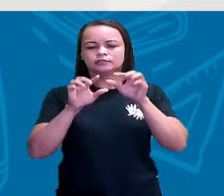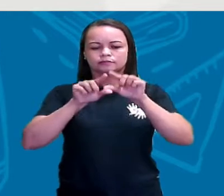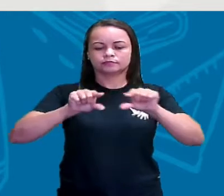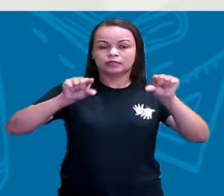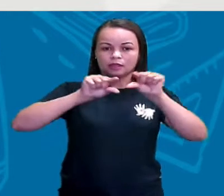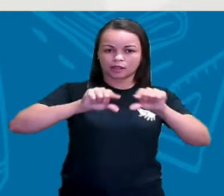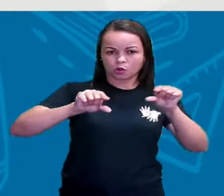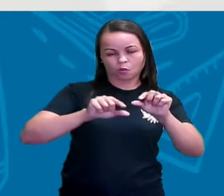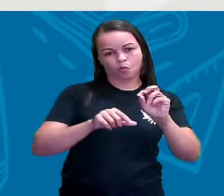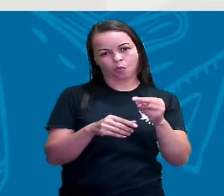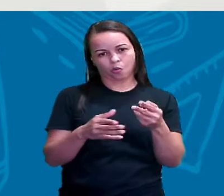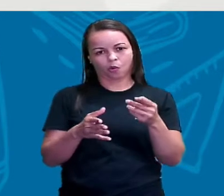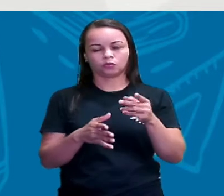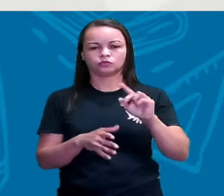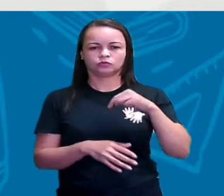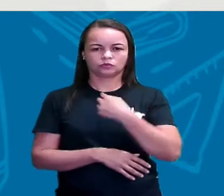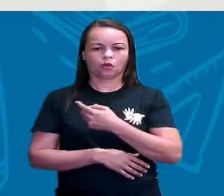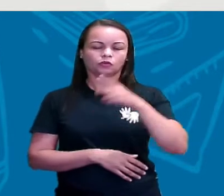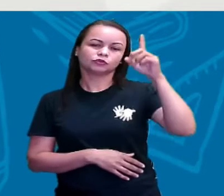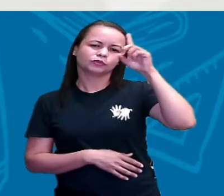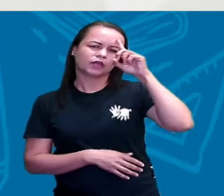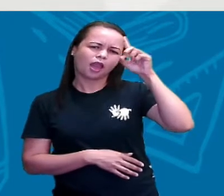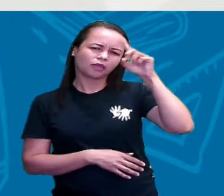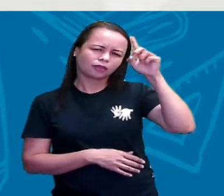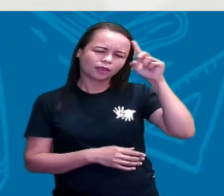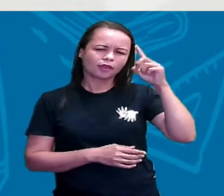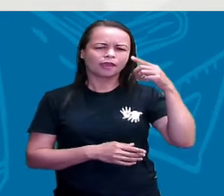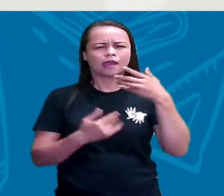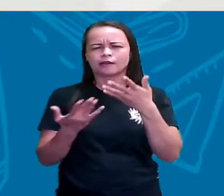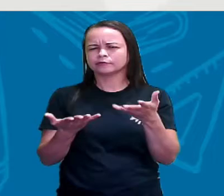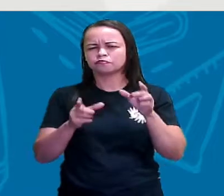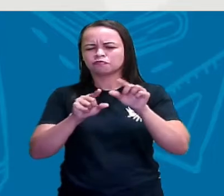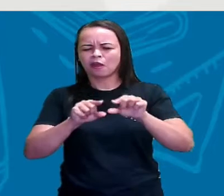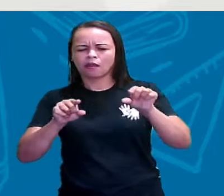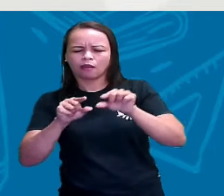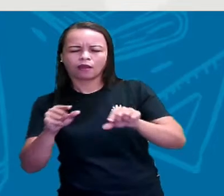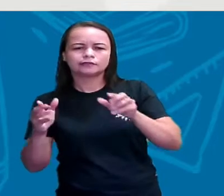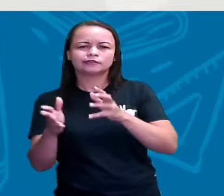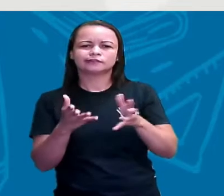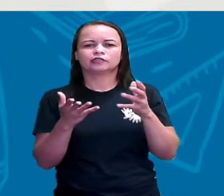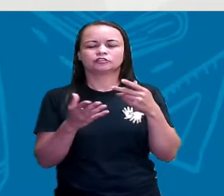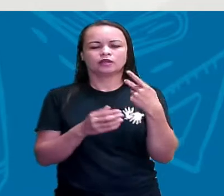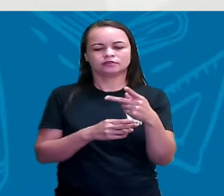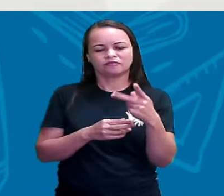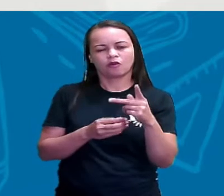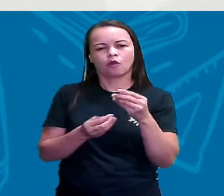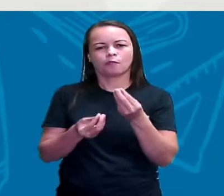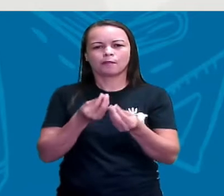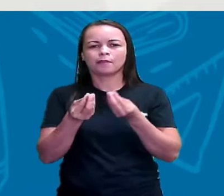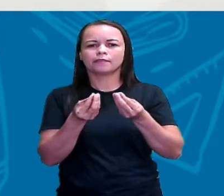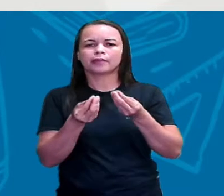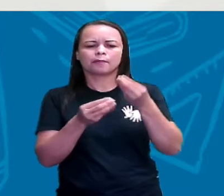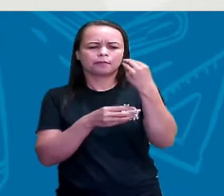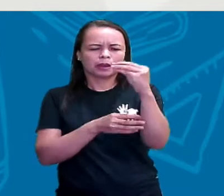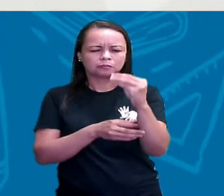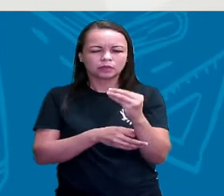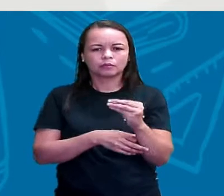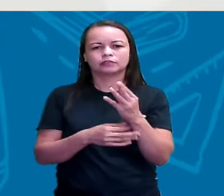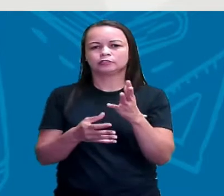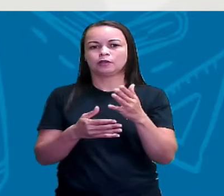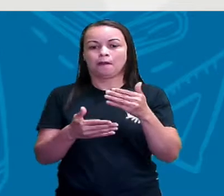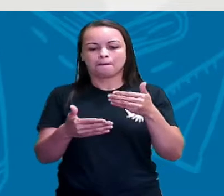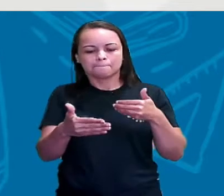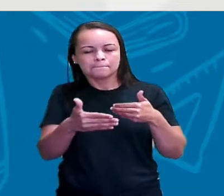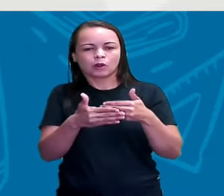nosso cotidiano. É isso mesmo, aplicar em frases, aplicar no dia a dia, deixar essa forma bem, mas bem